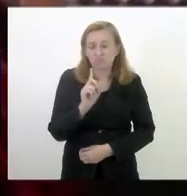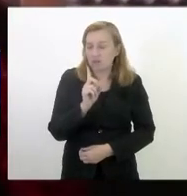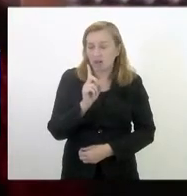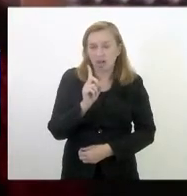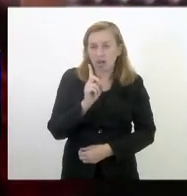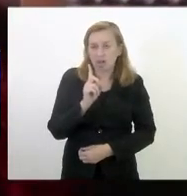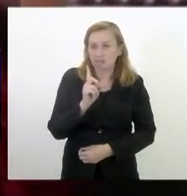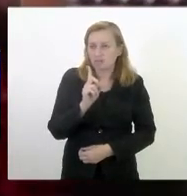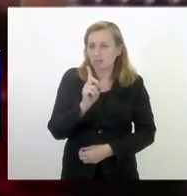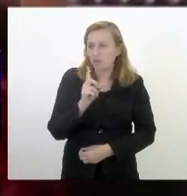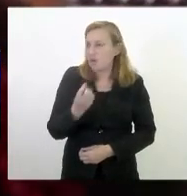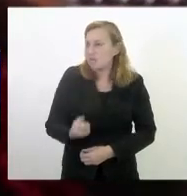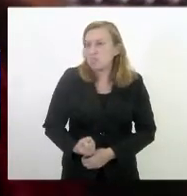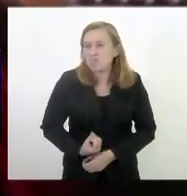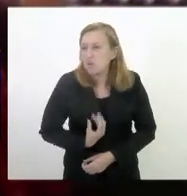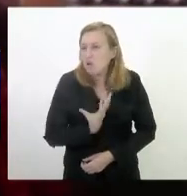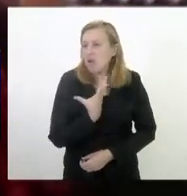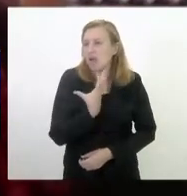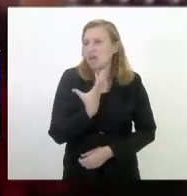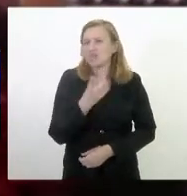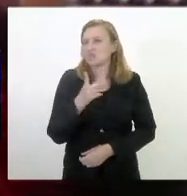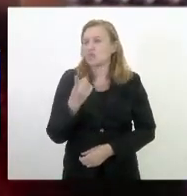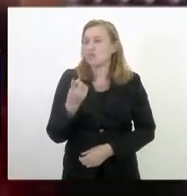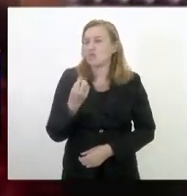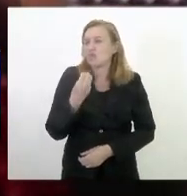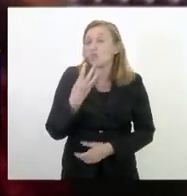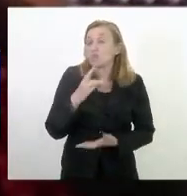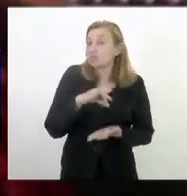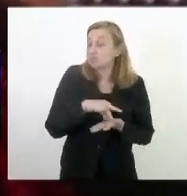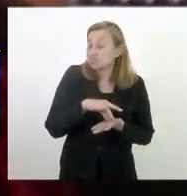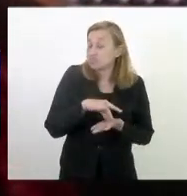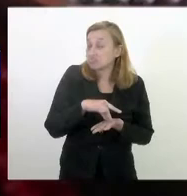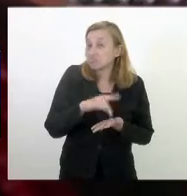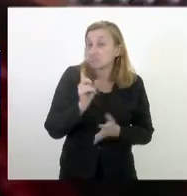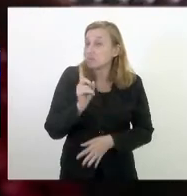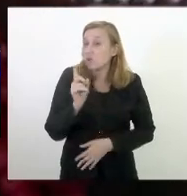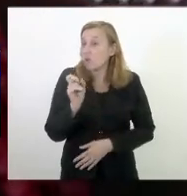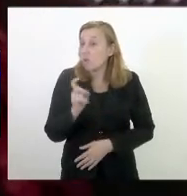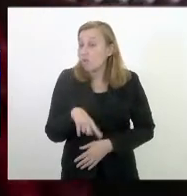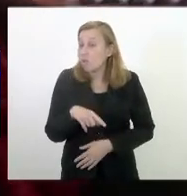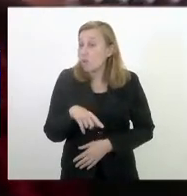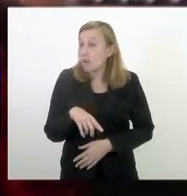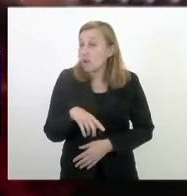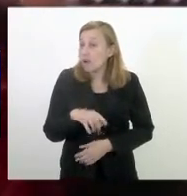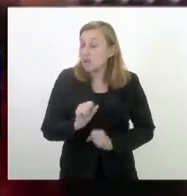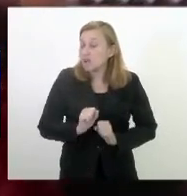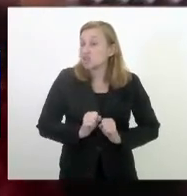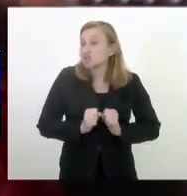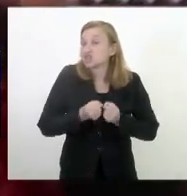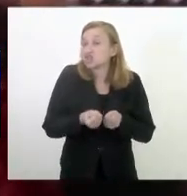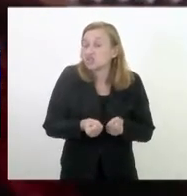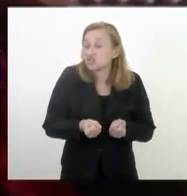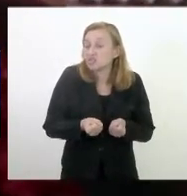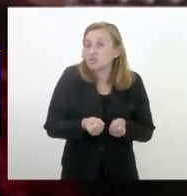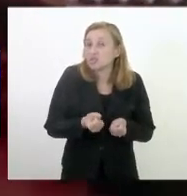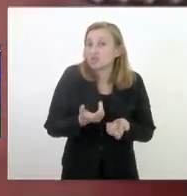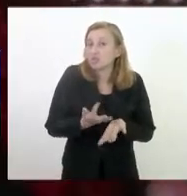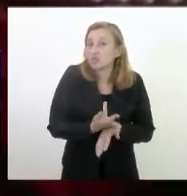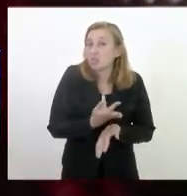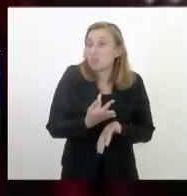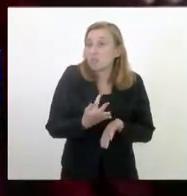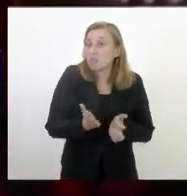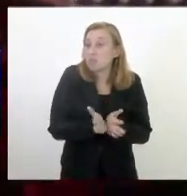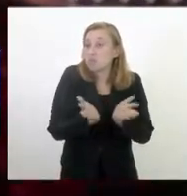Não é poético, não é resiliência, não é resistir à pobreza, não é